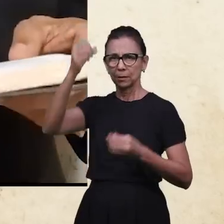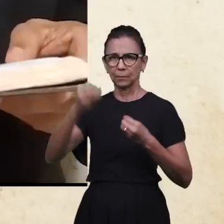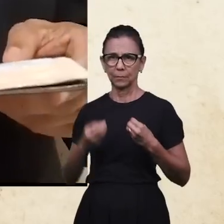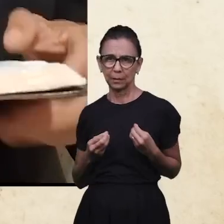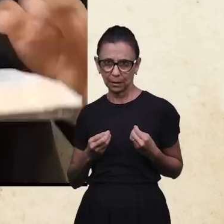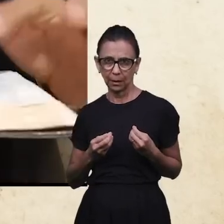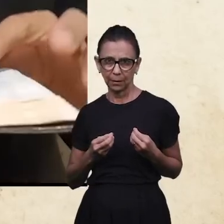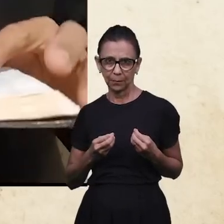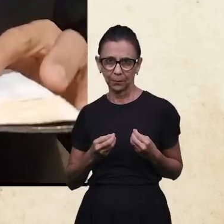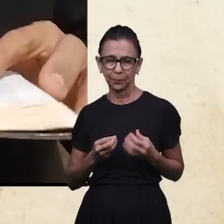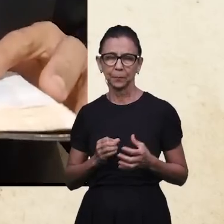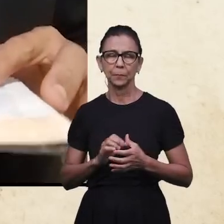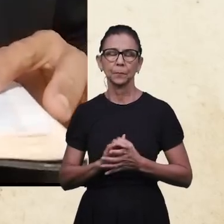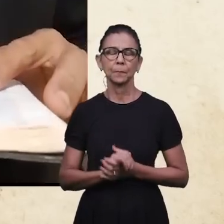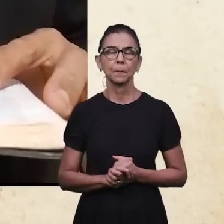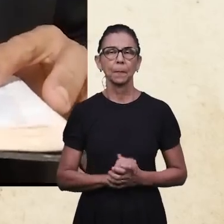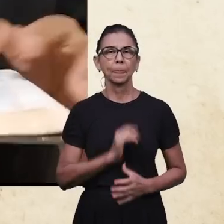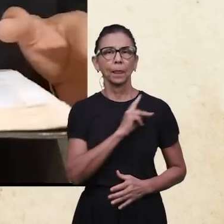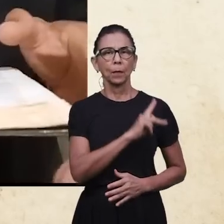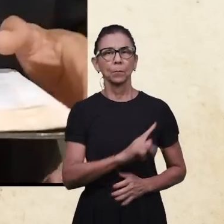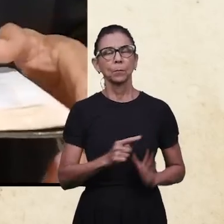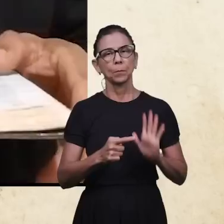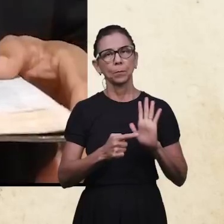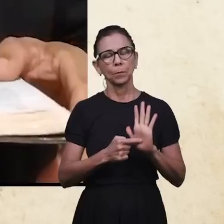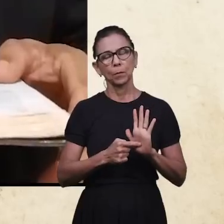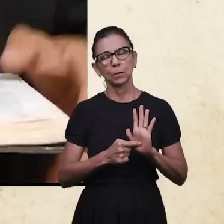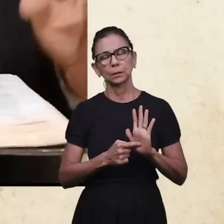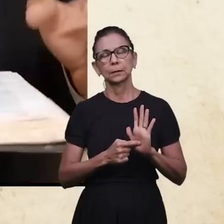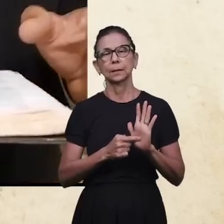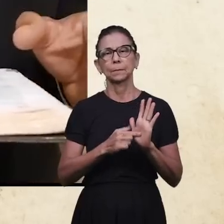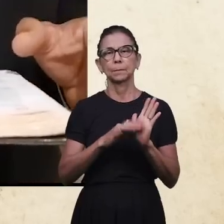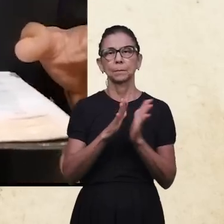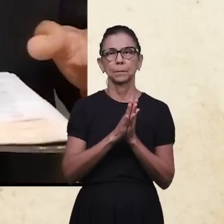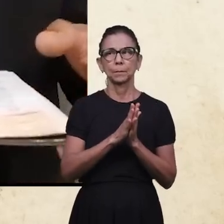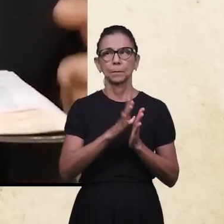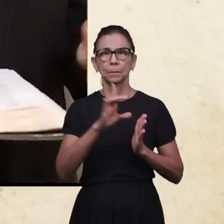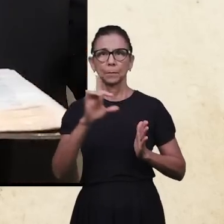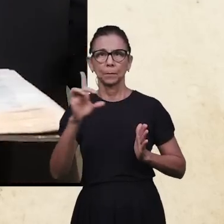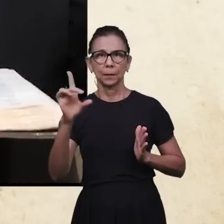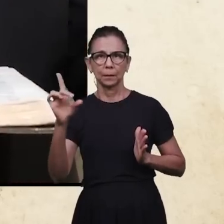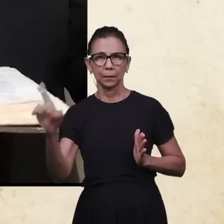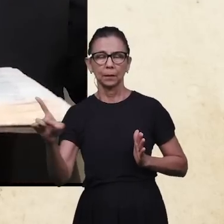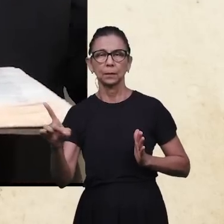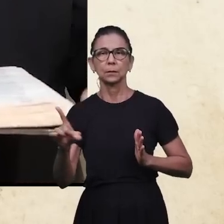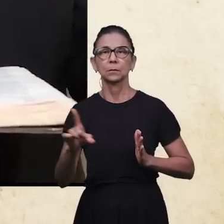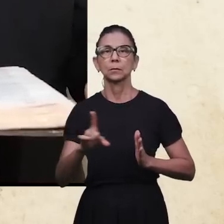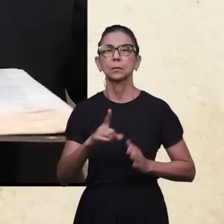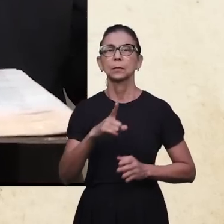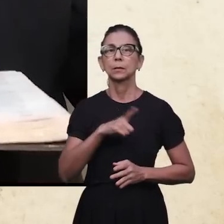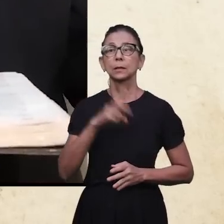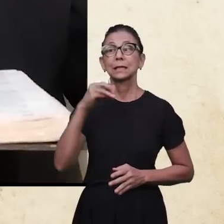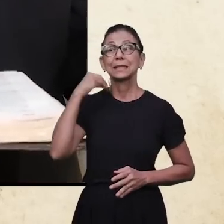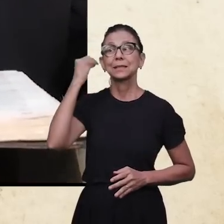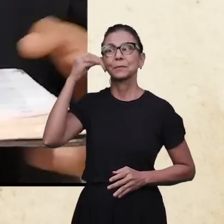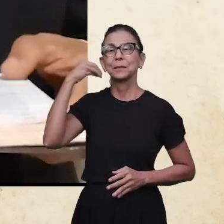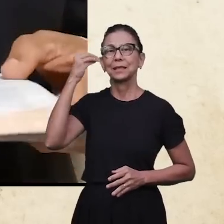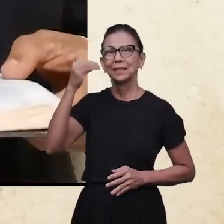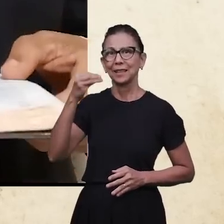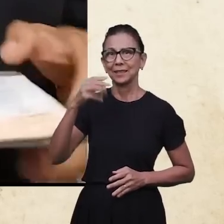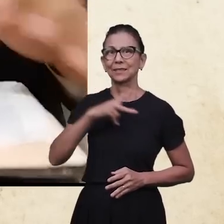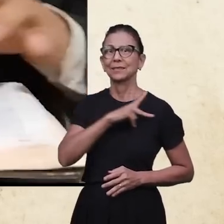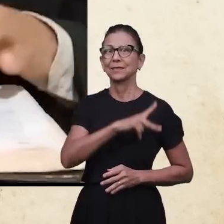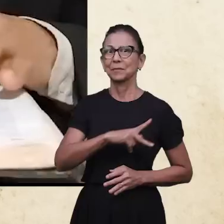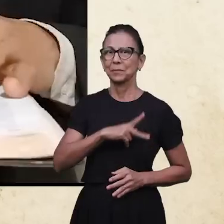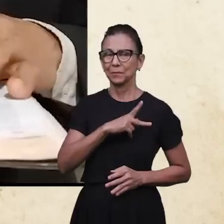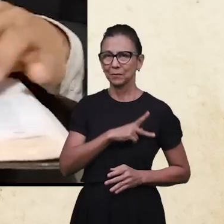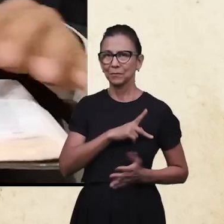Paulo, ele relata na palavra do Senhor haver obtido experiências no Senhor.